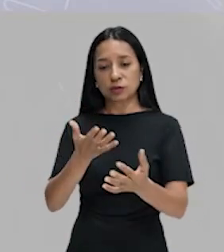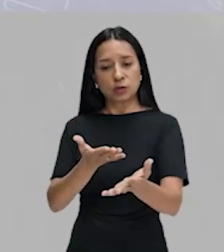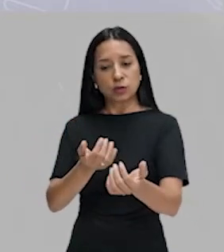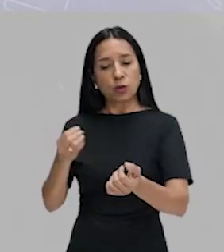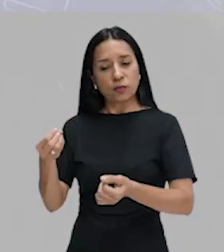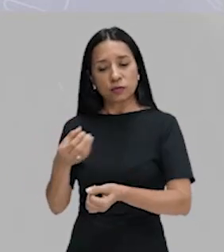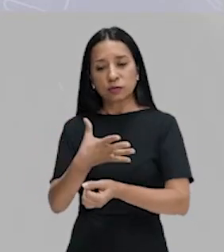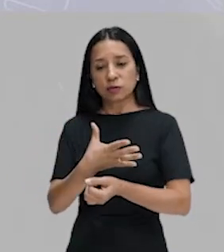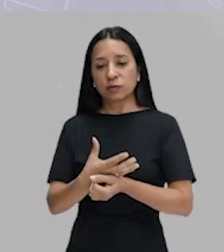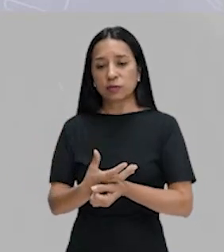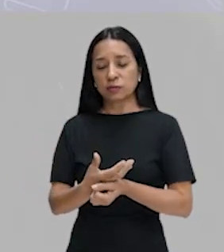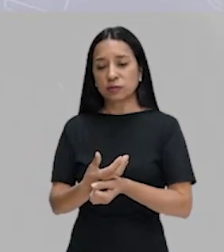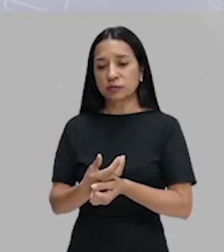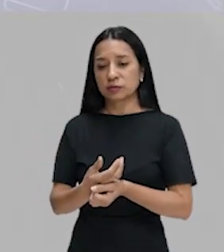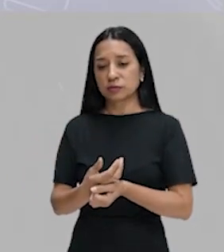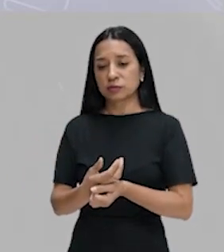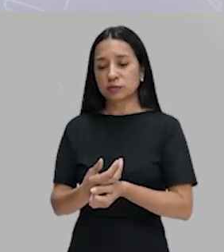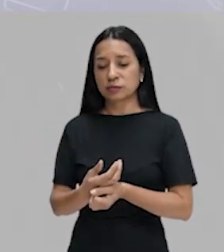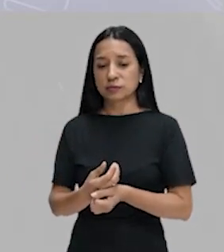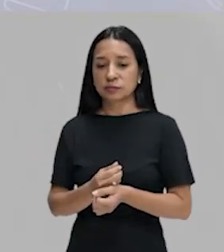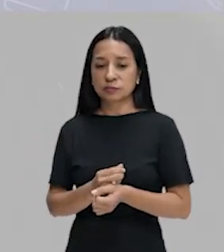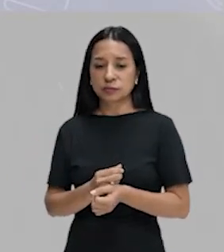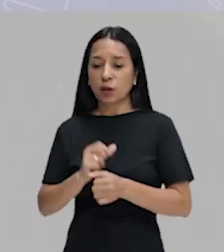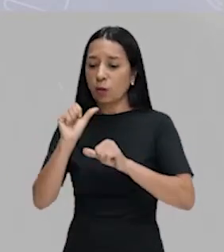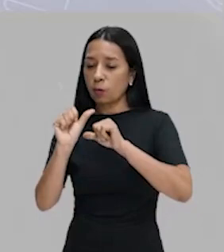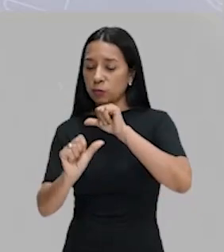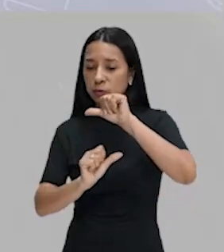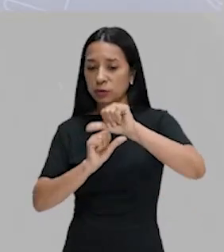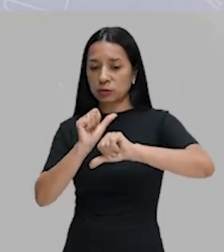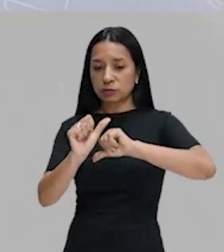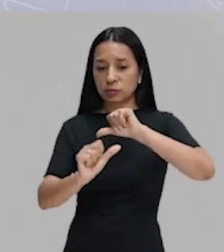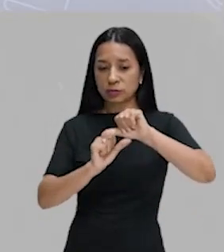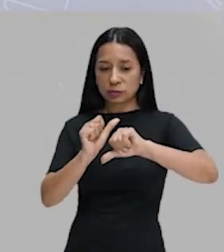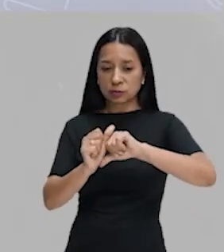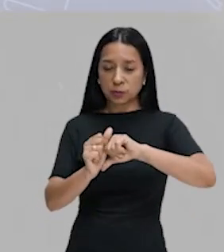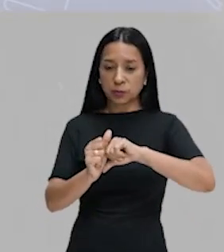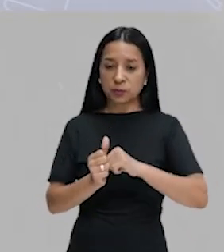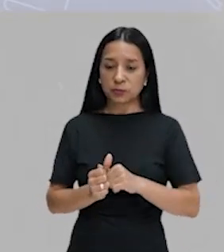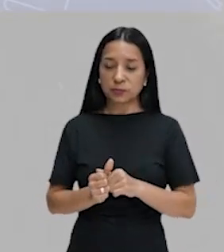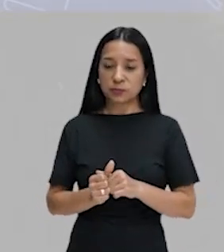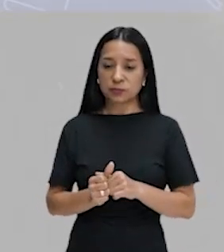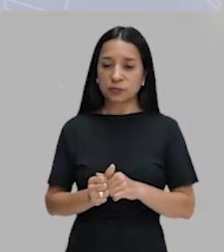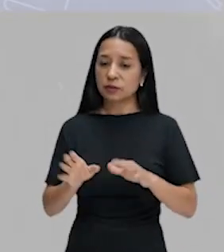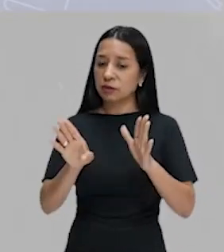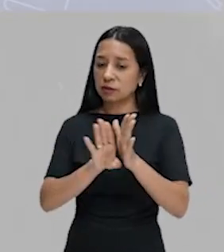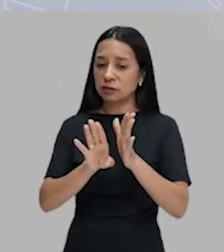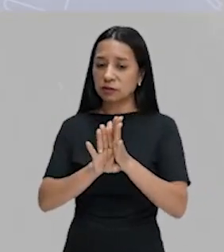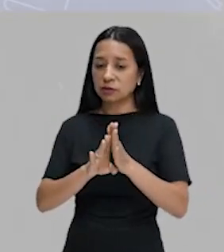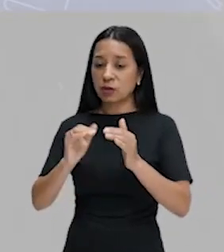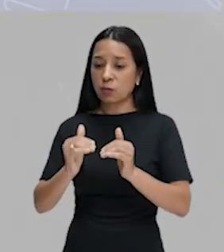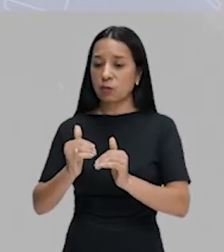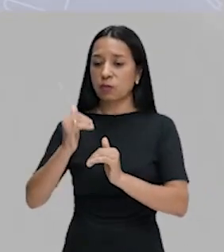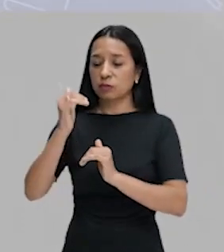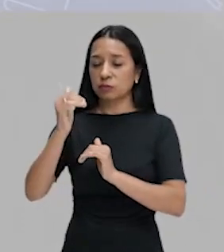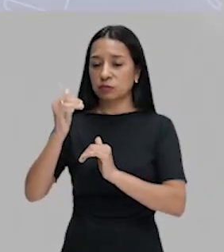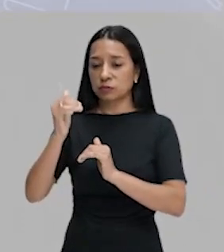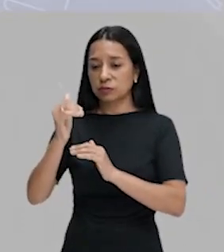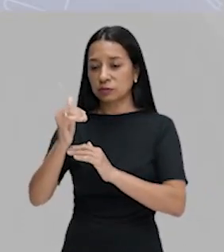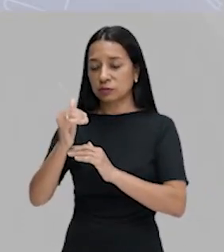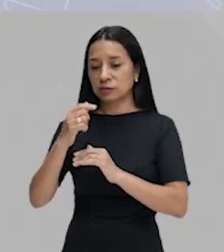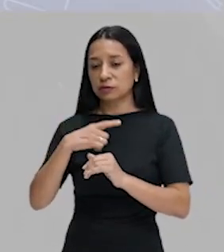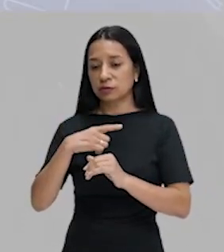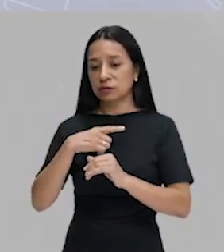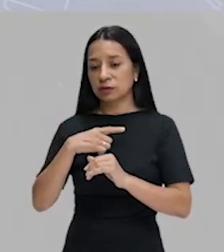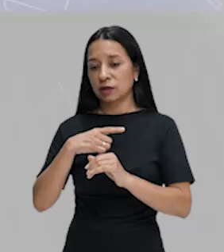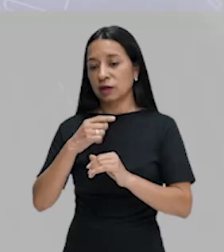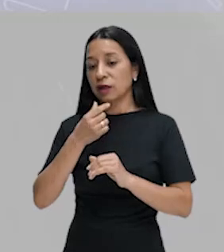processo chamado de estrobilação. Vai gerar essas medusas jovens, que vai chegar à fase adulta. Eu posso ter